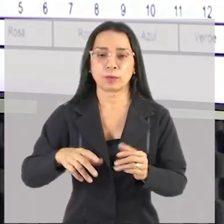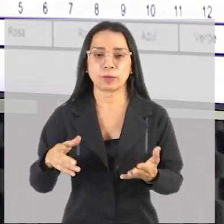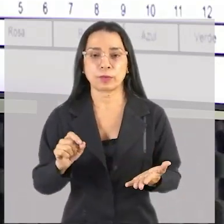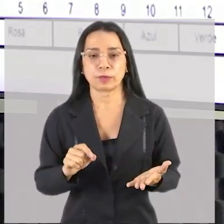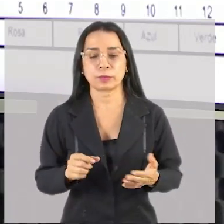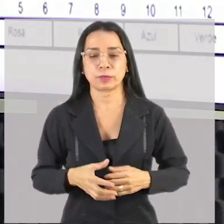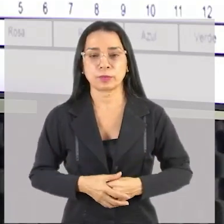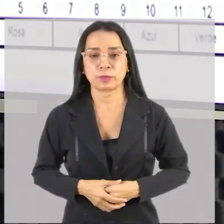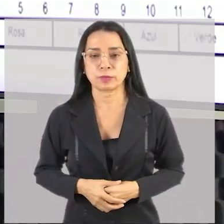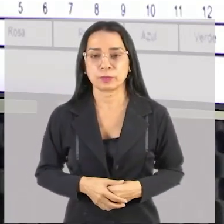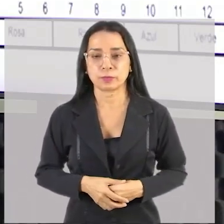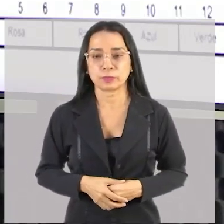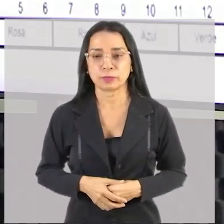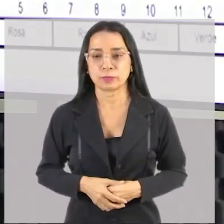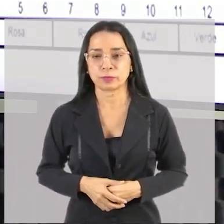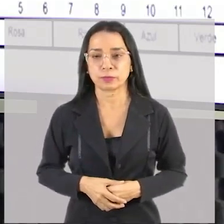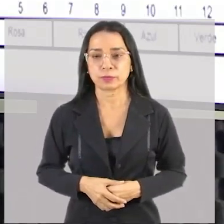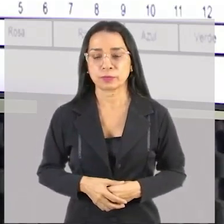tá?